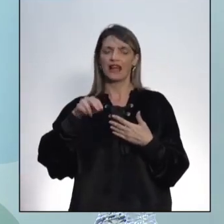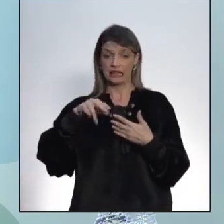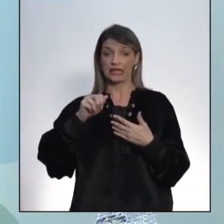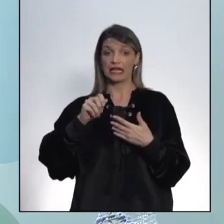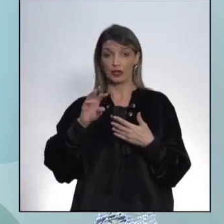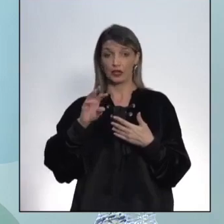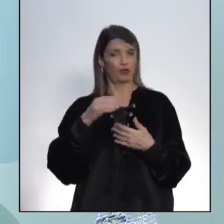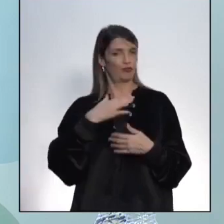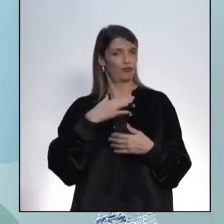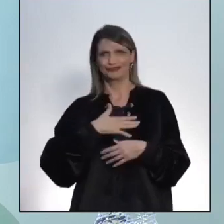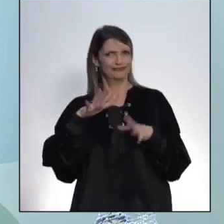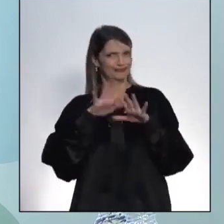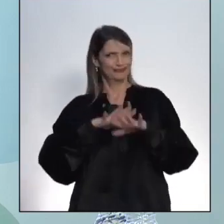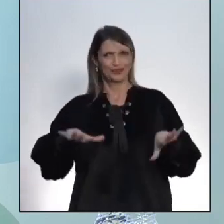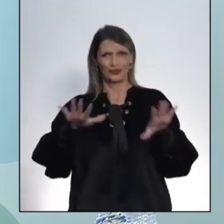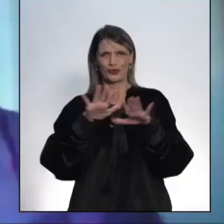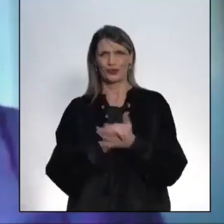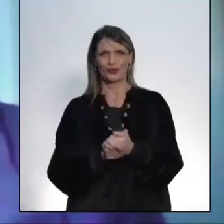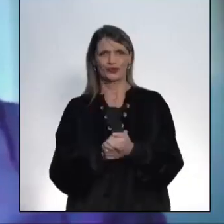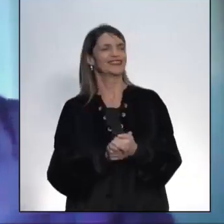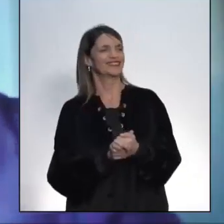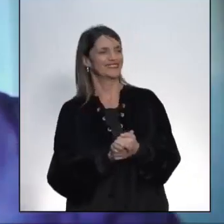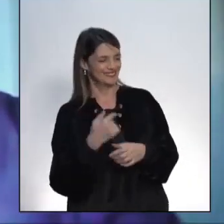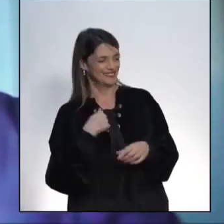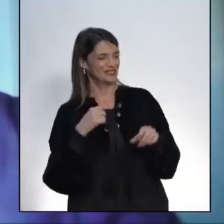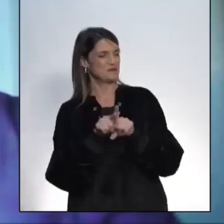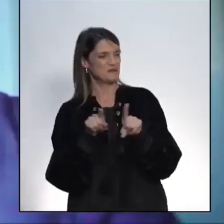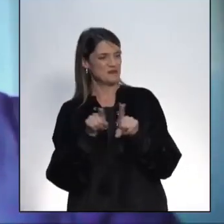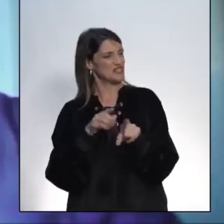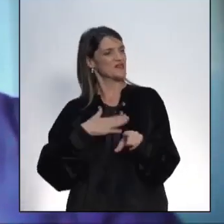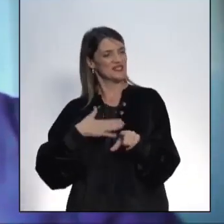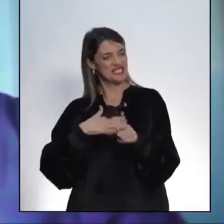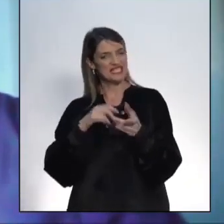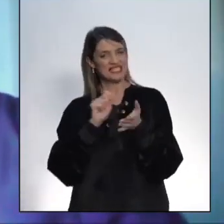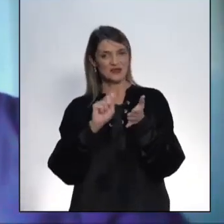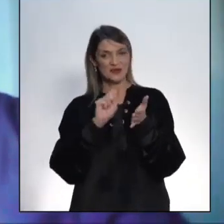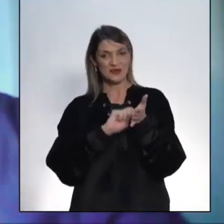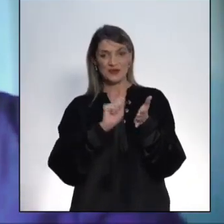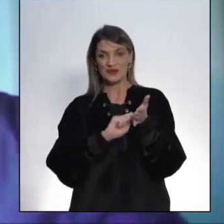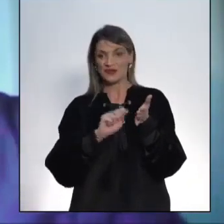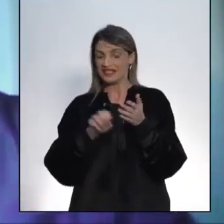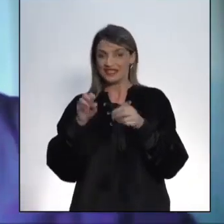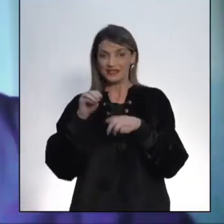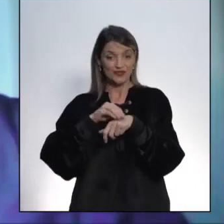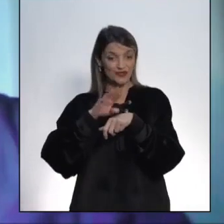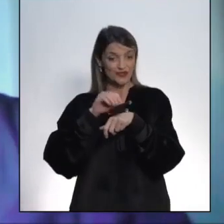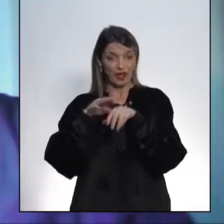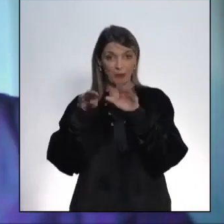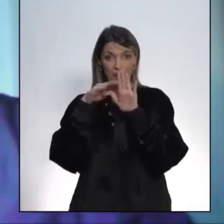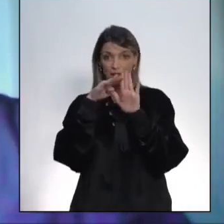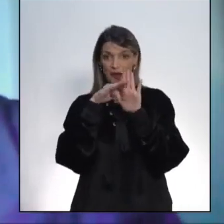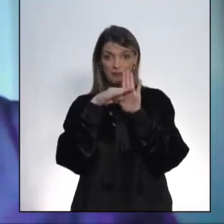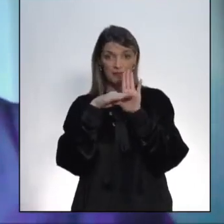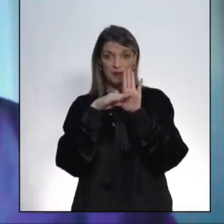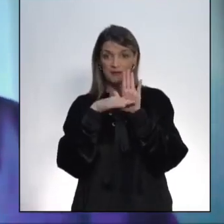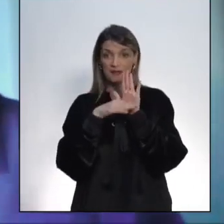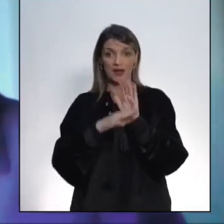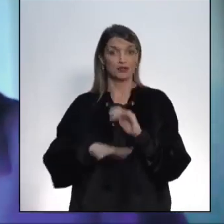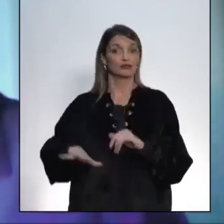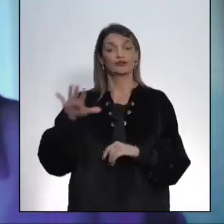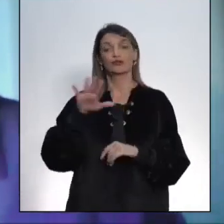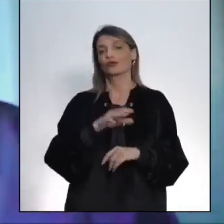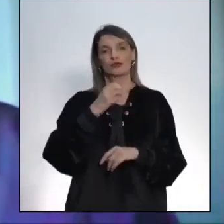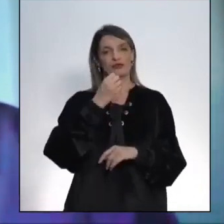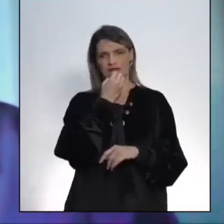Chico. Eu também gostei, anotei aqui dicas todas são